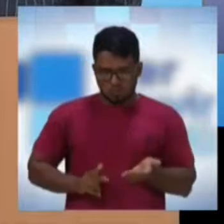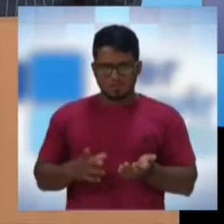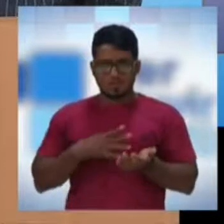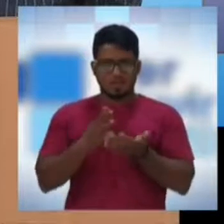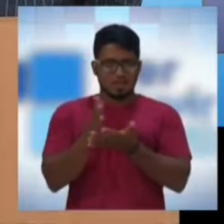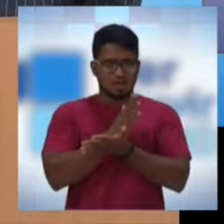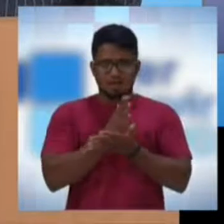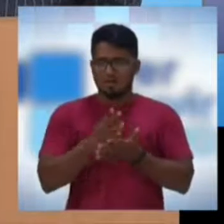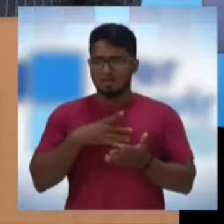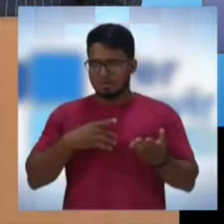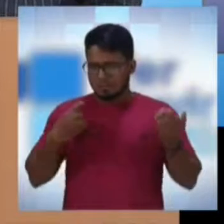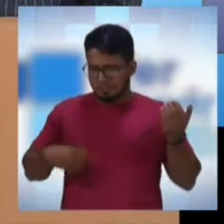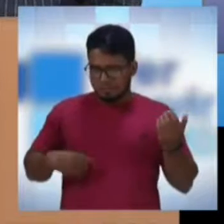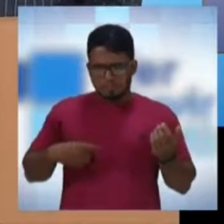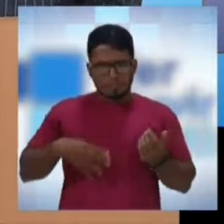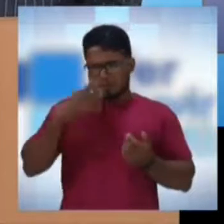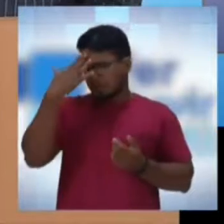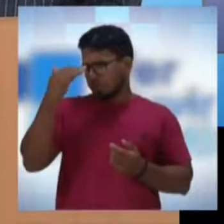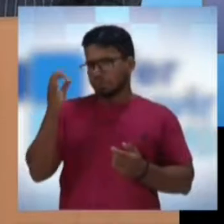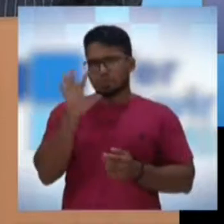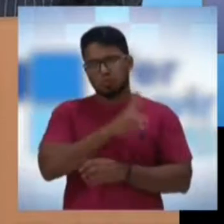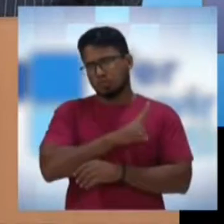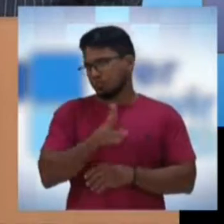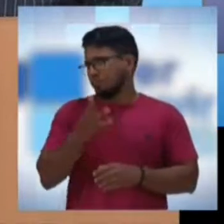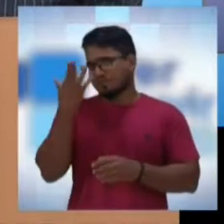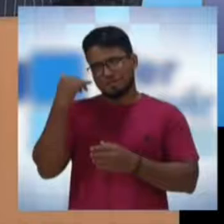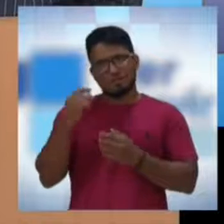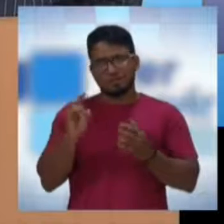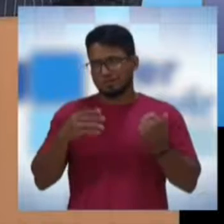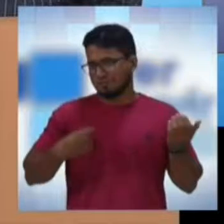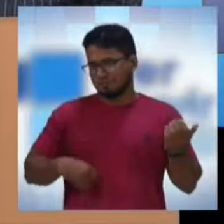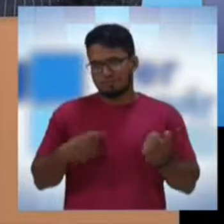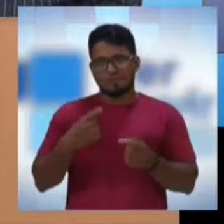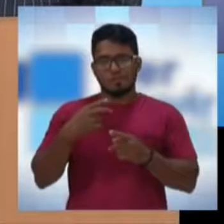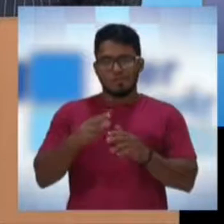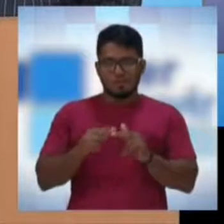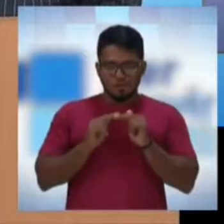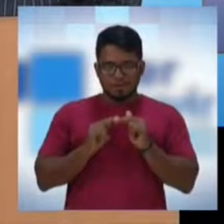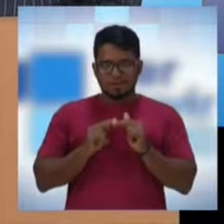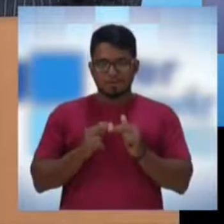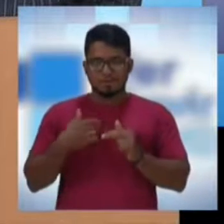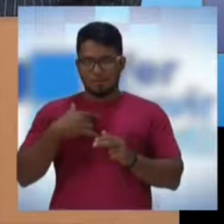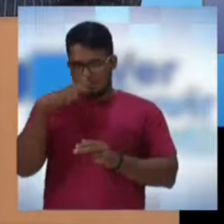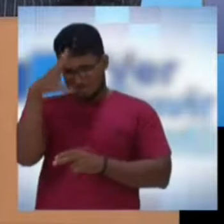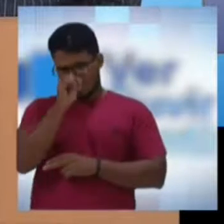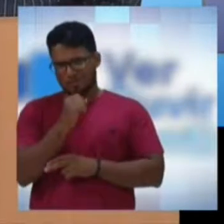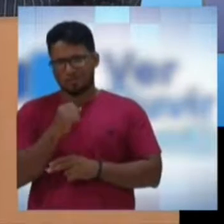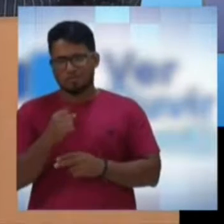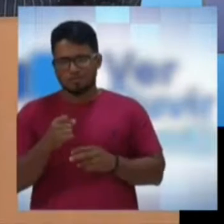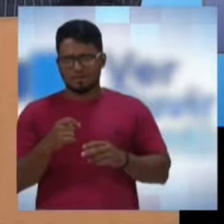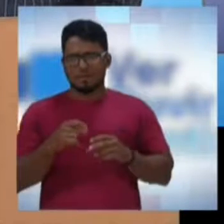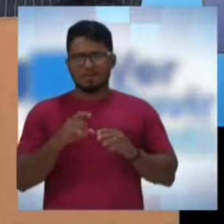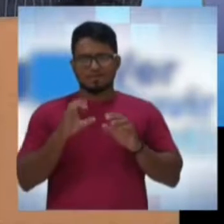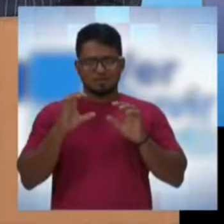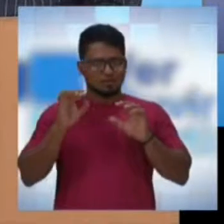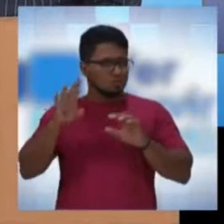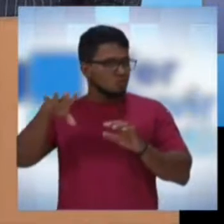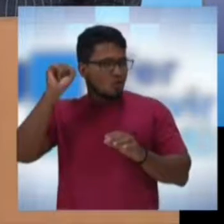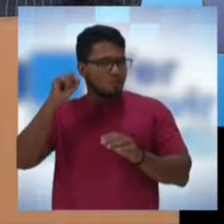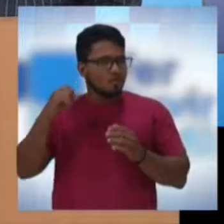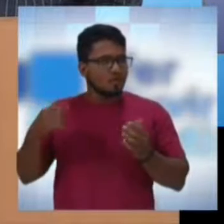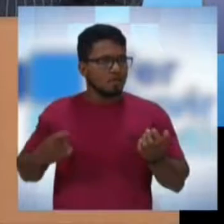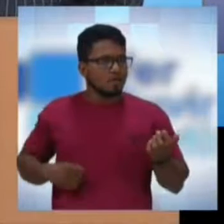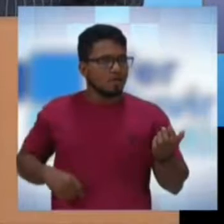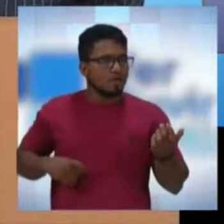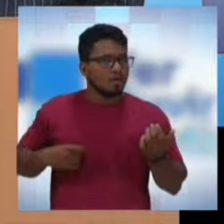tem alguns acordes que eu toco, né, que eu não sei o nome. Sim. Justamente por esse processo, por eu ter aprendido nessa, de